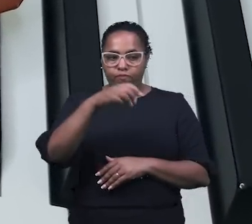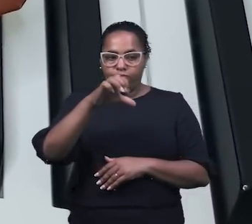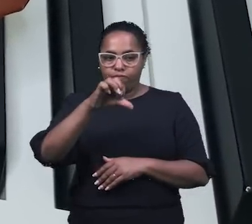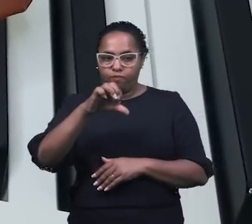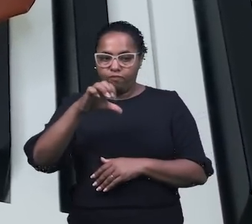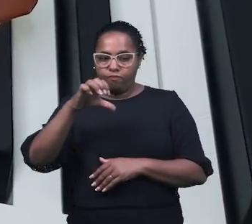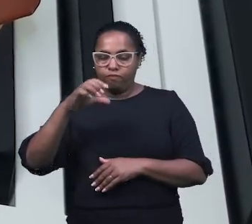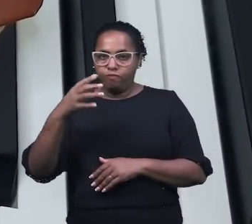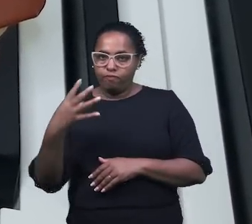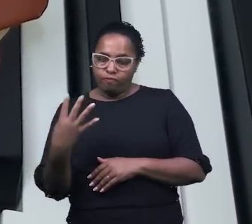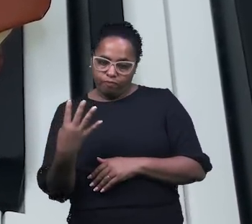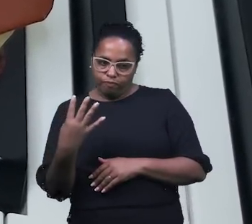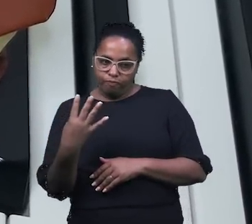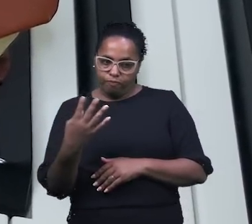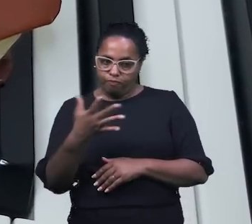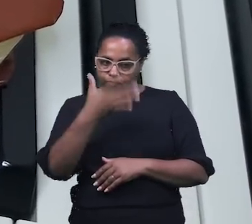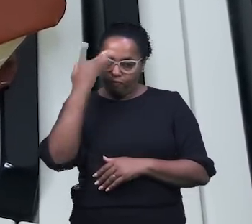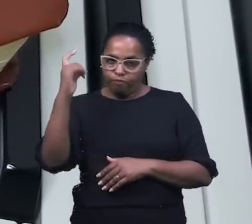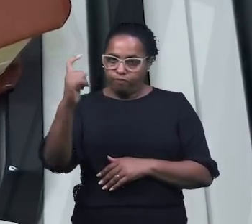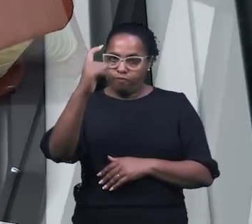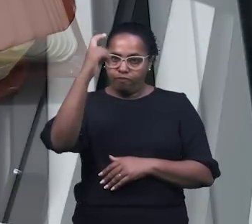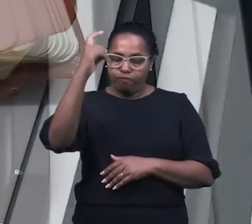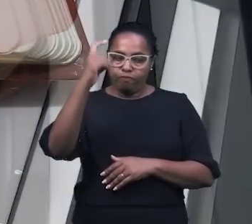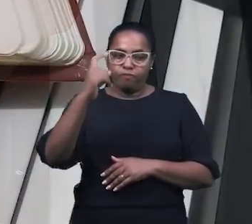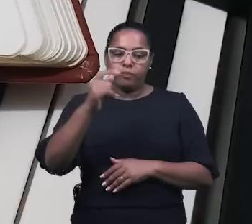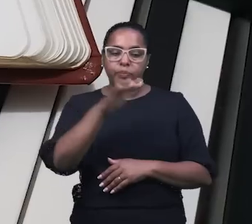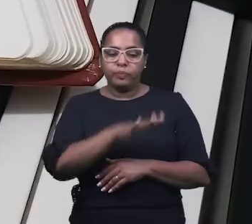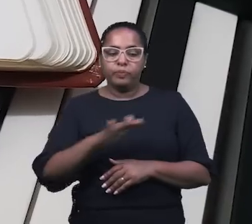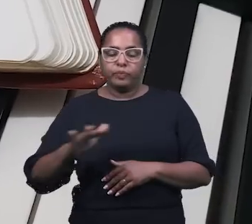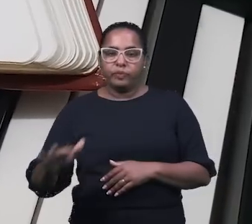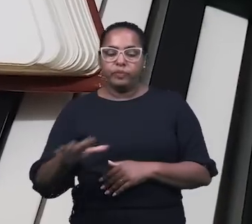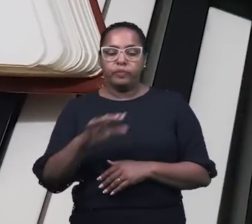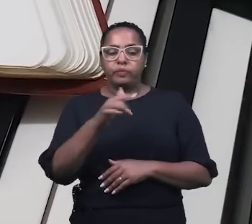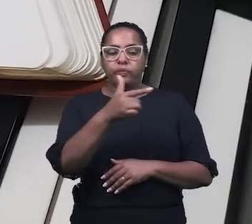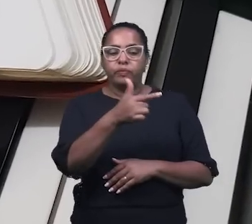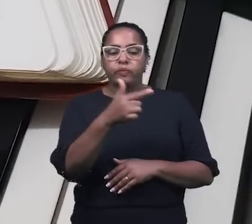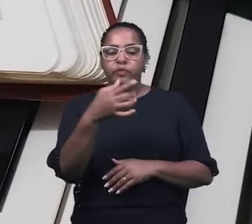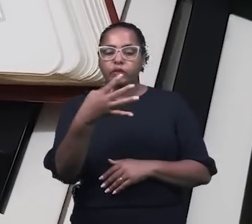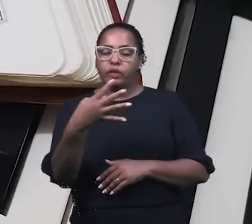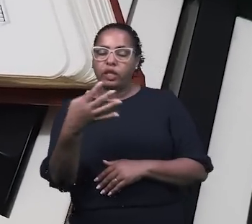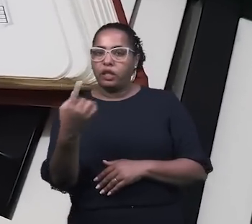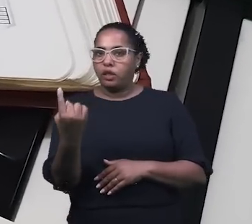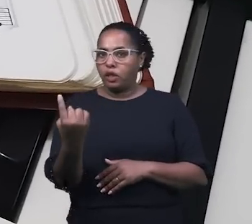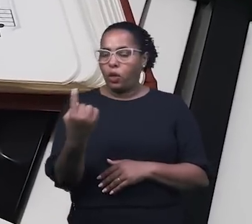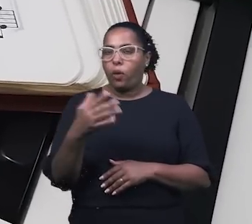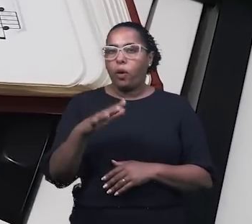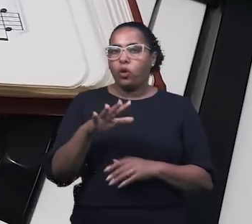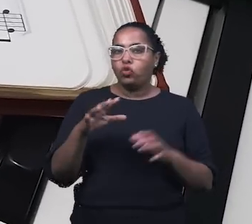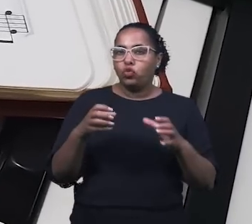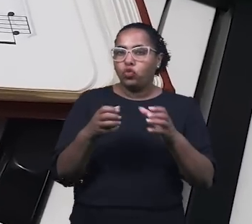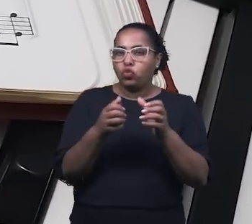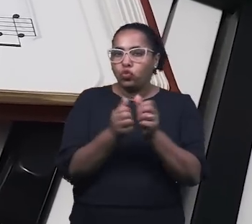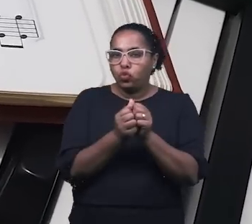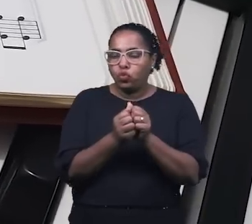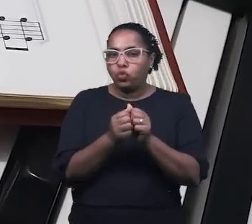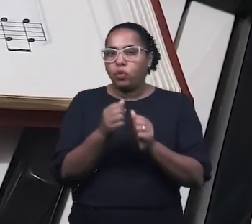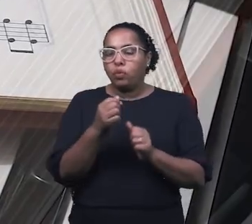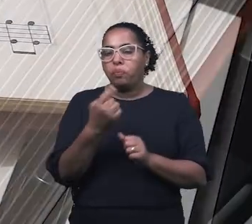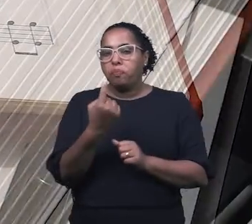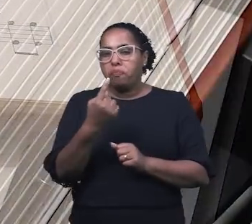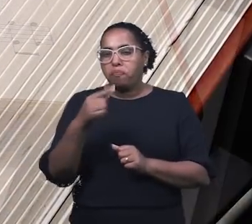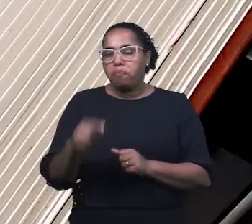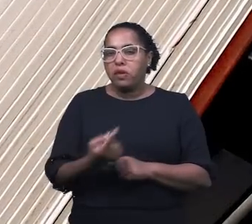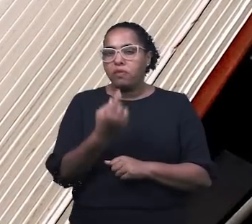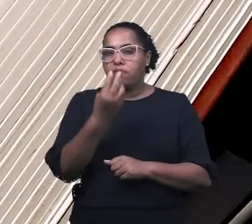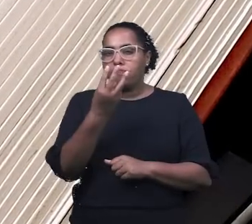da coletânea de adultos, e da coletânea de crianças nós temos 241, que dá 1.035